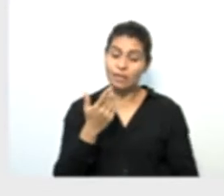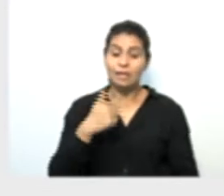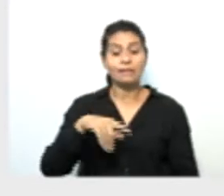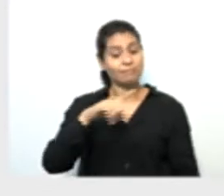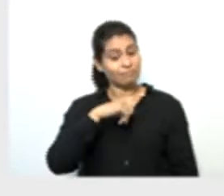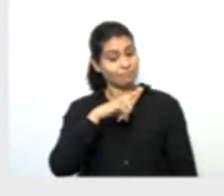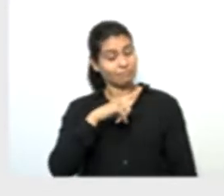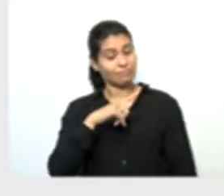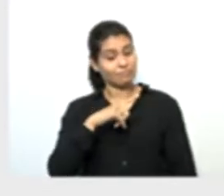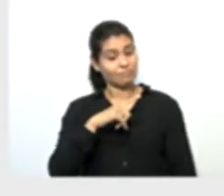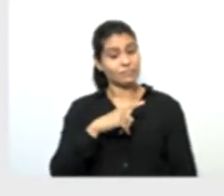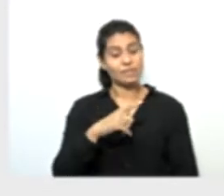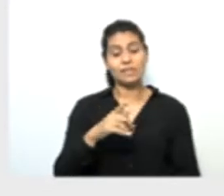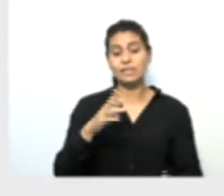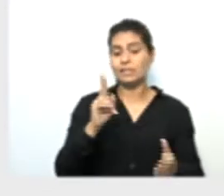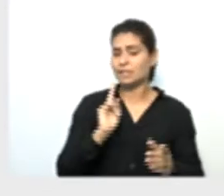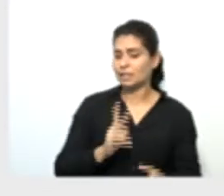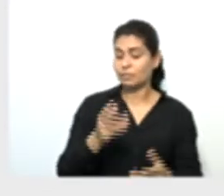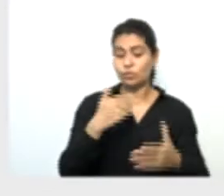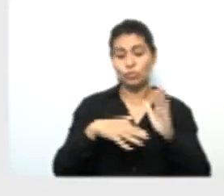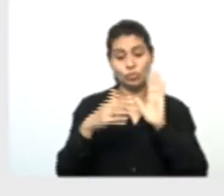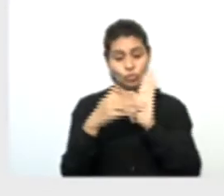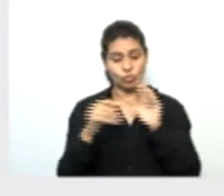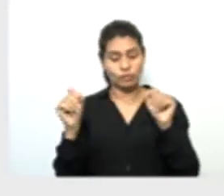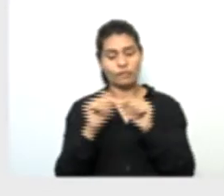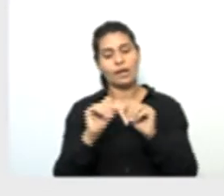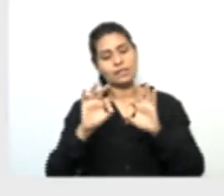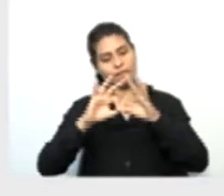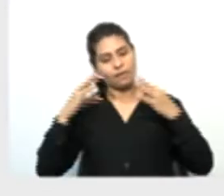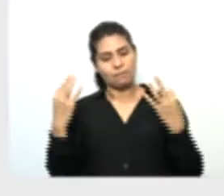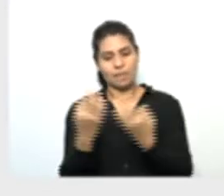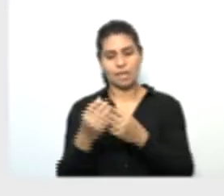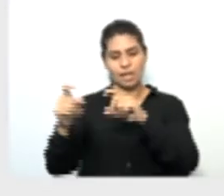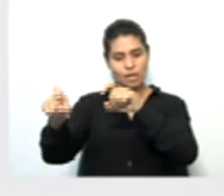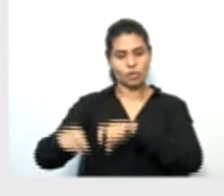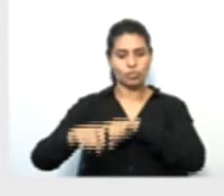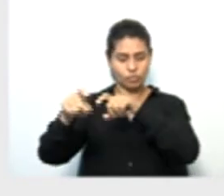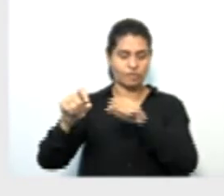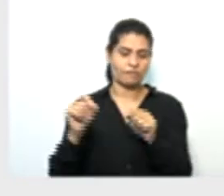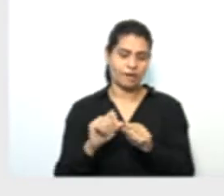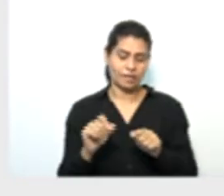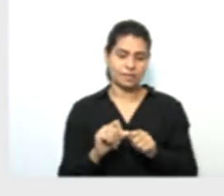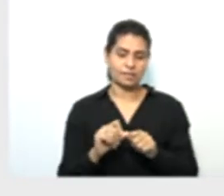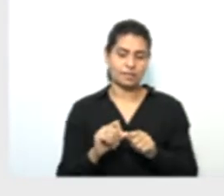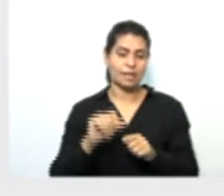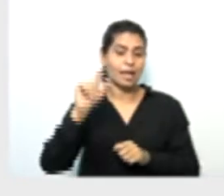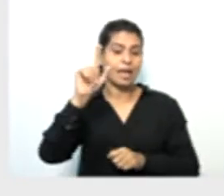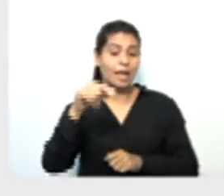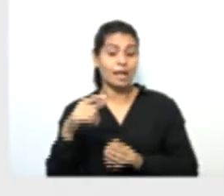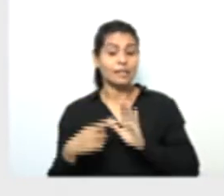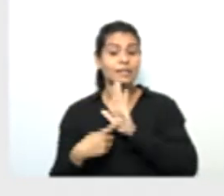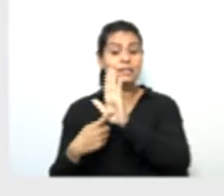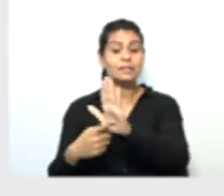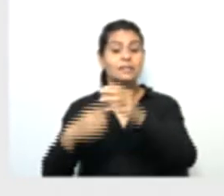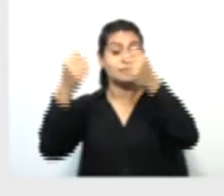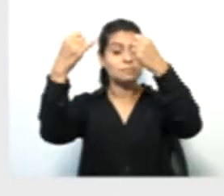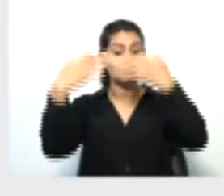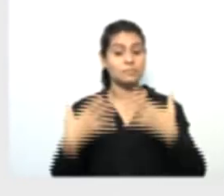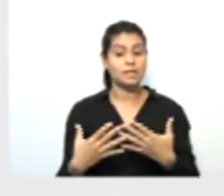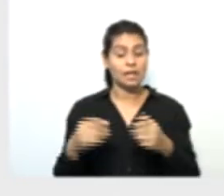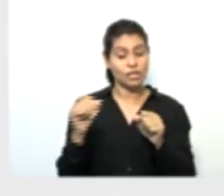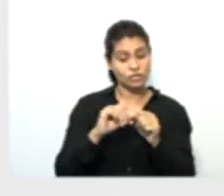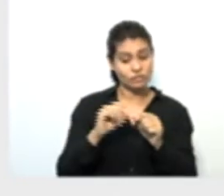que, em sua grande parte, são produzidos pela agricultura familiar. Porque a agricultura familiar tem essa característica de produzir